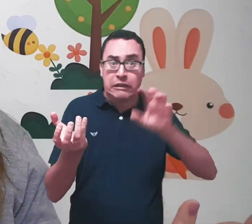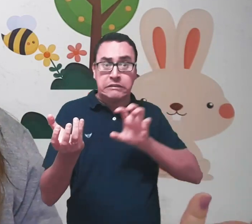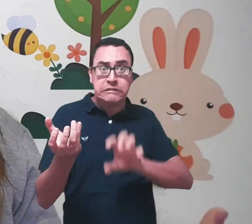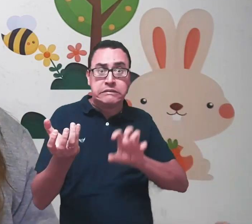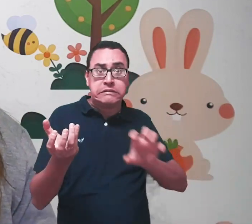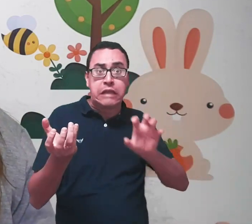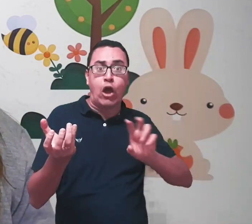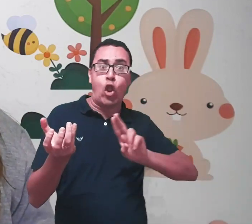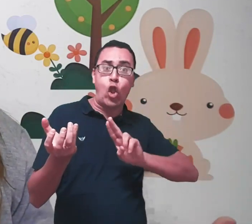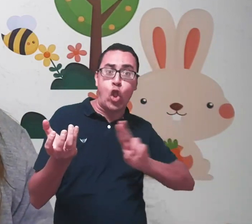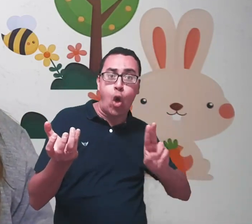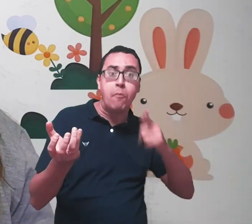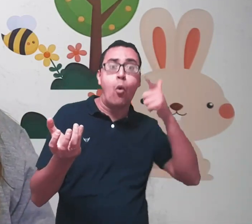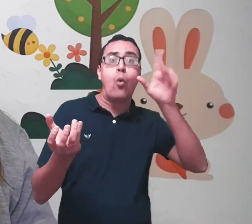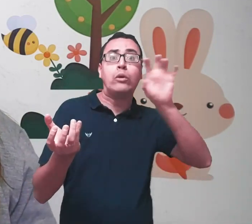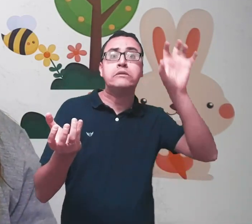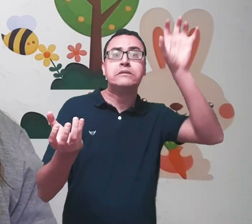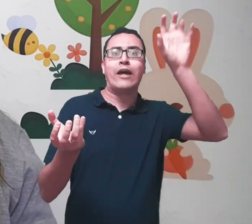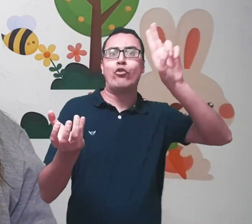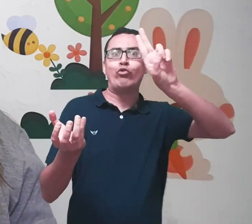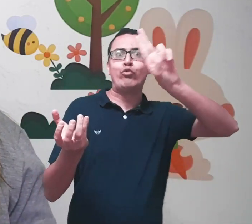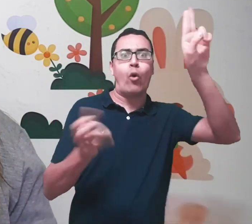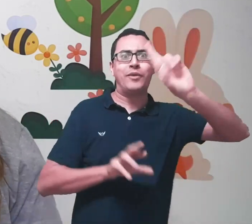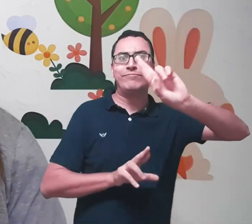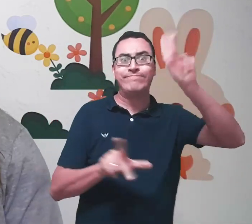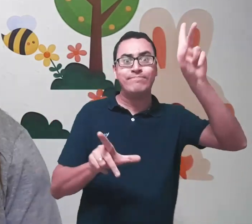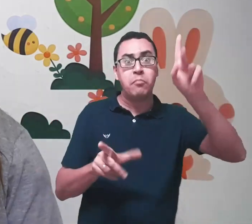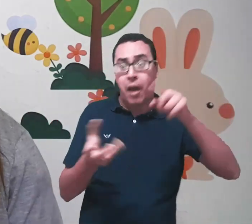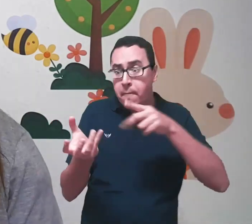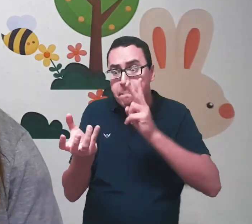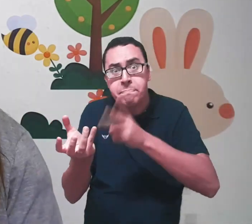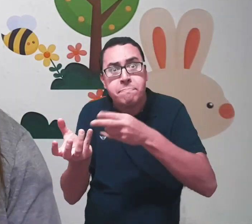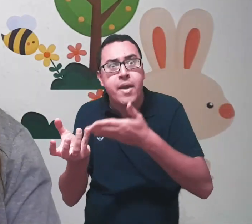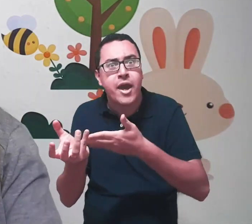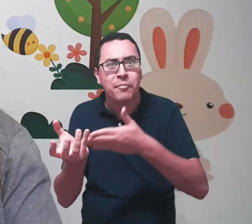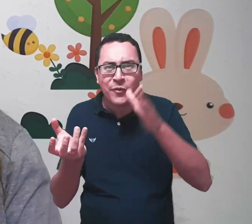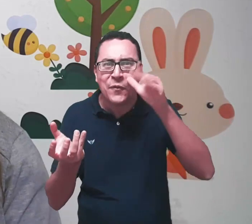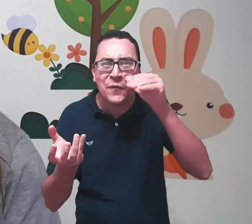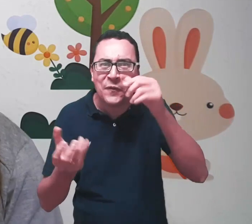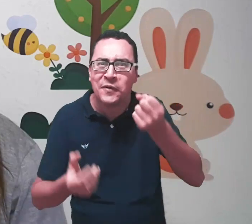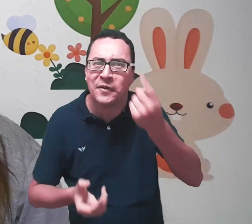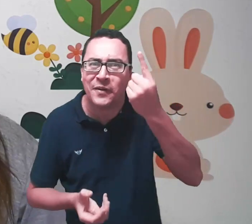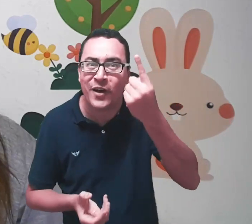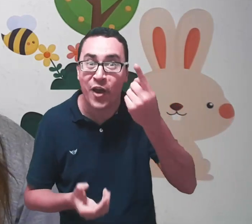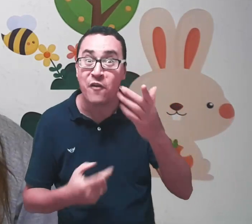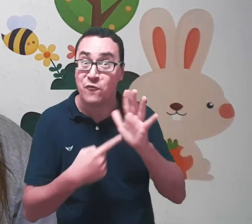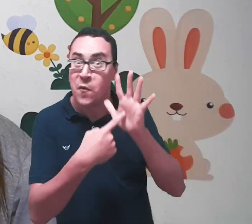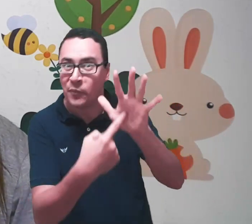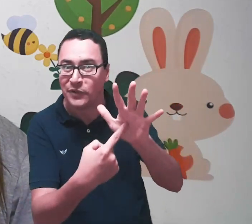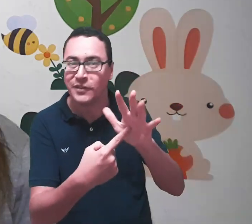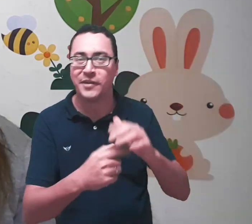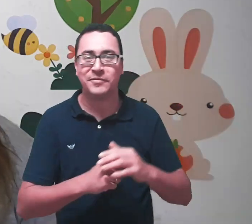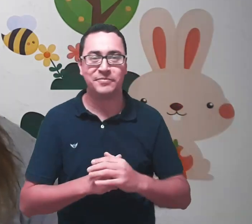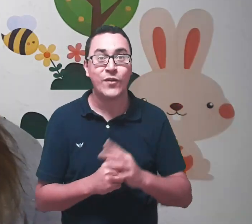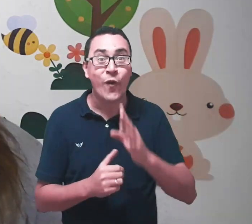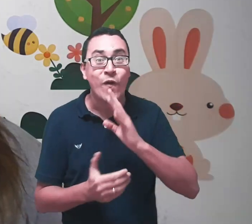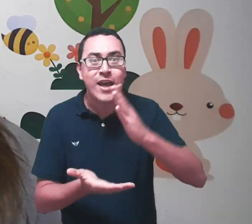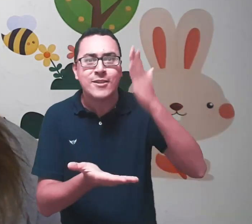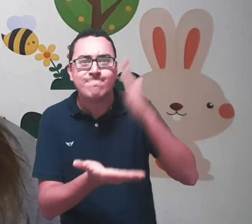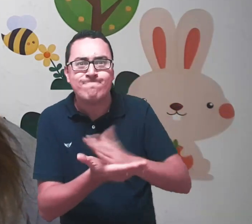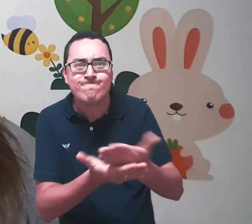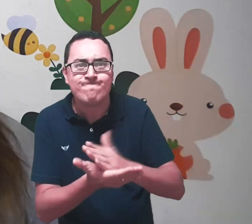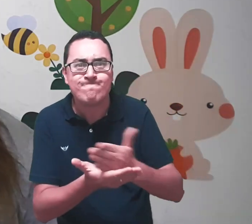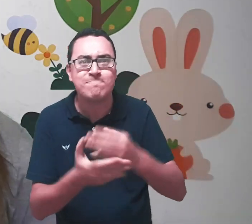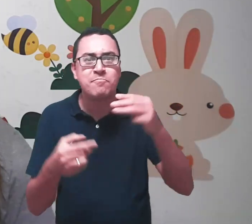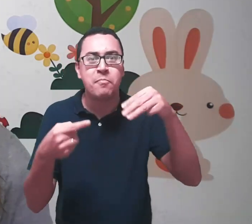estado o mesmo alimento pode ter um outro nome. Curioso, né? Olha só o que eu vou te mostrar.